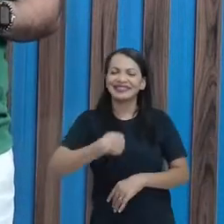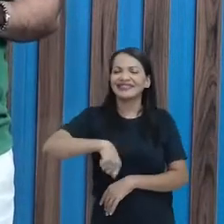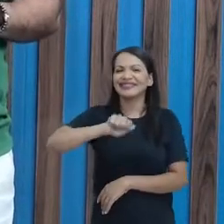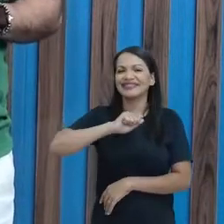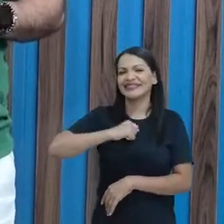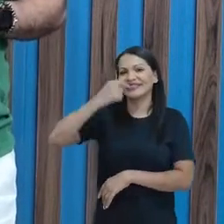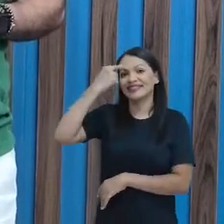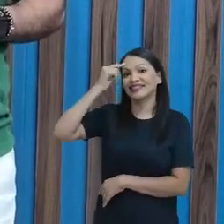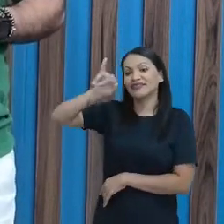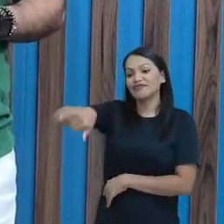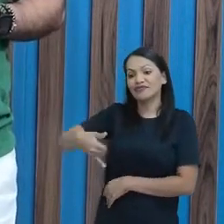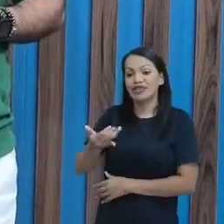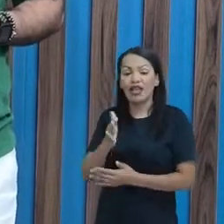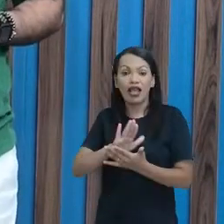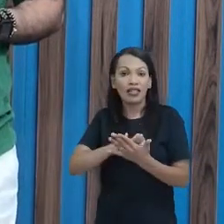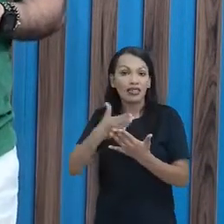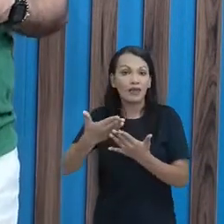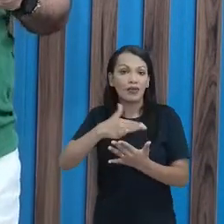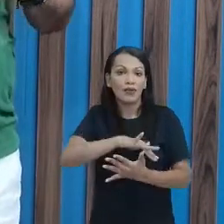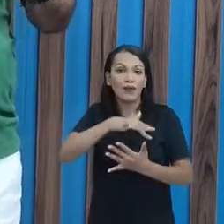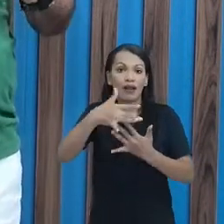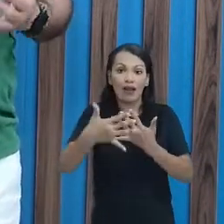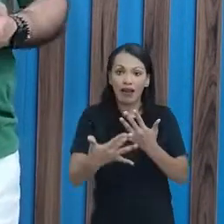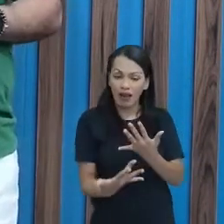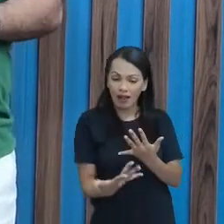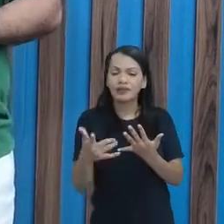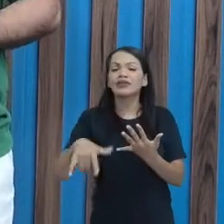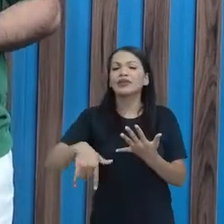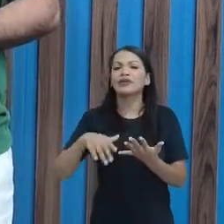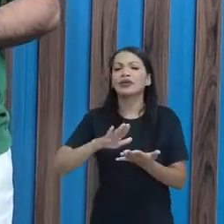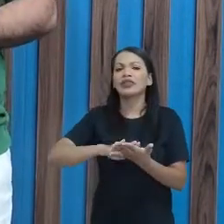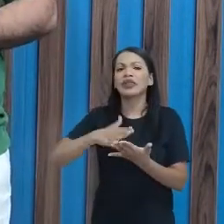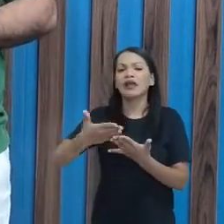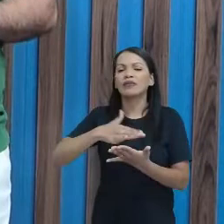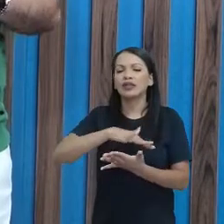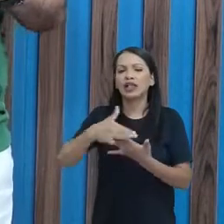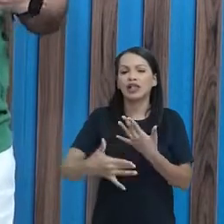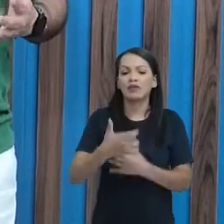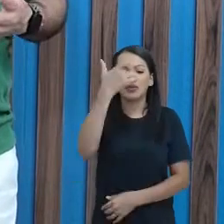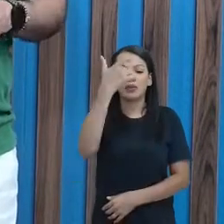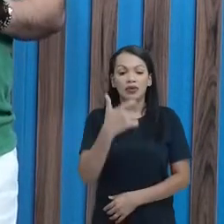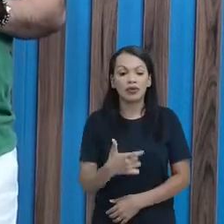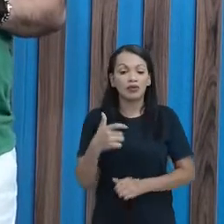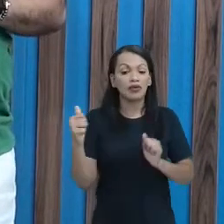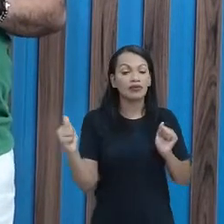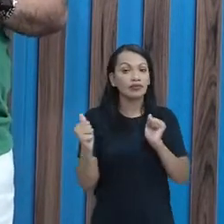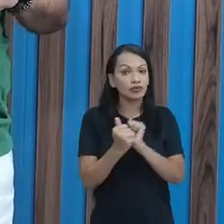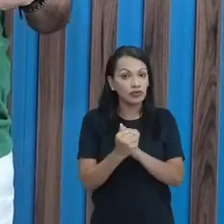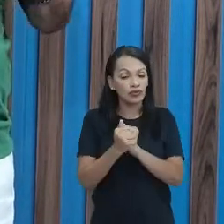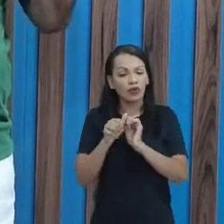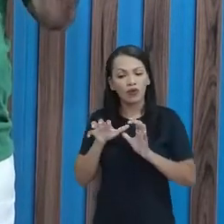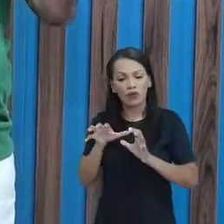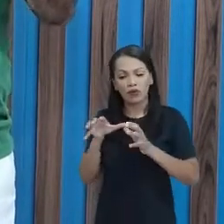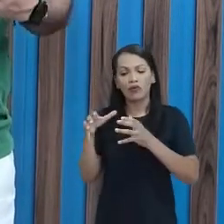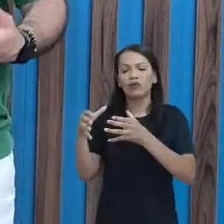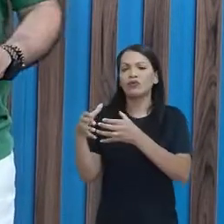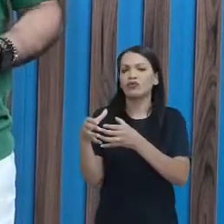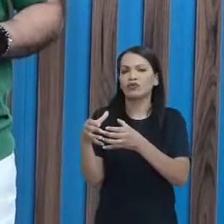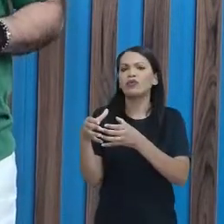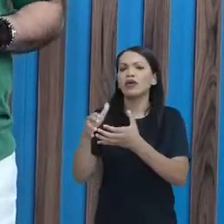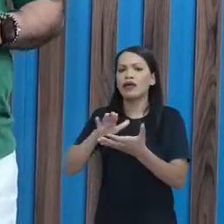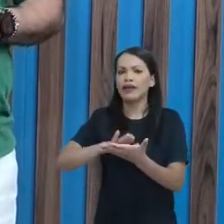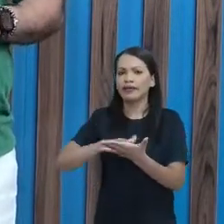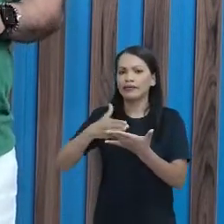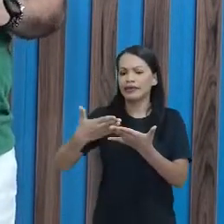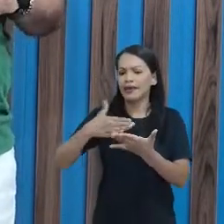fazendo a interpretação para Libras. Então, ela, nossa intérprete de Libras, que junto com toda a equipe